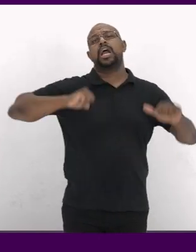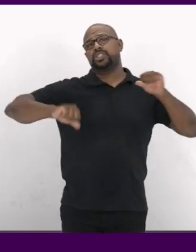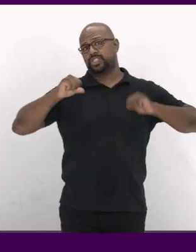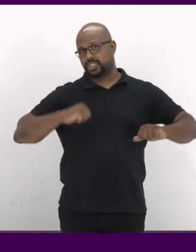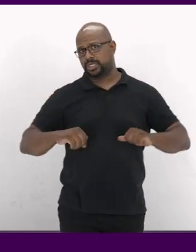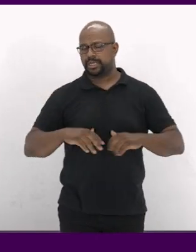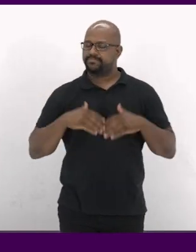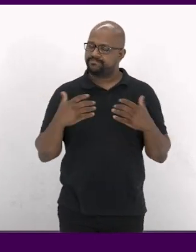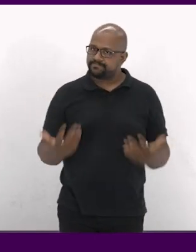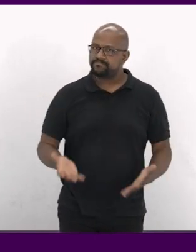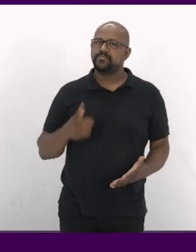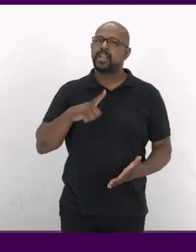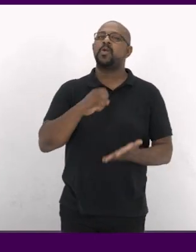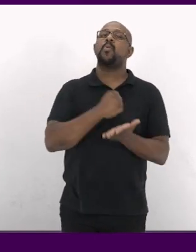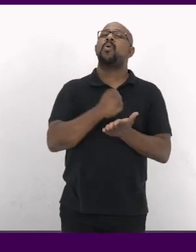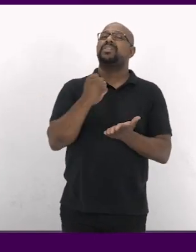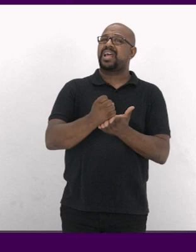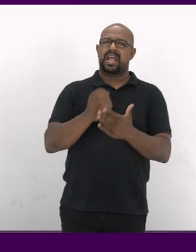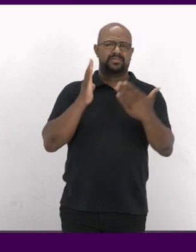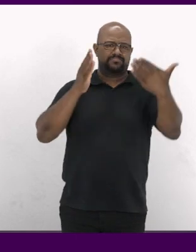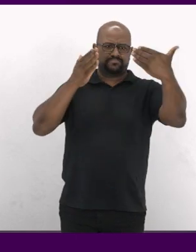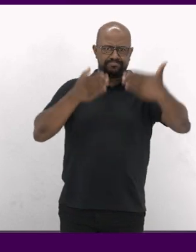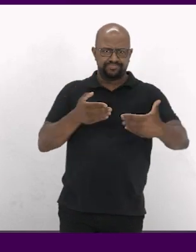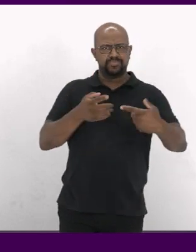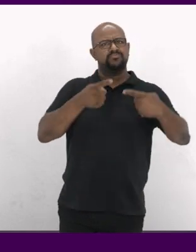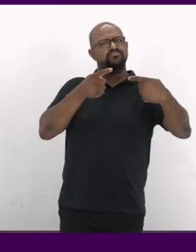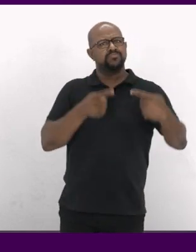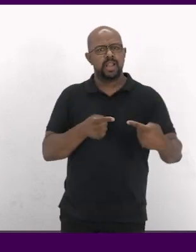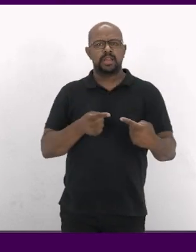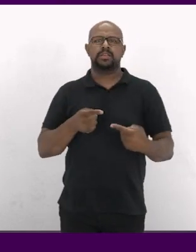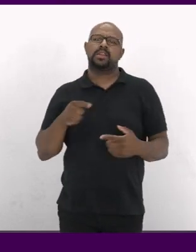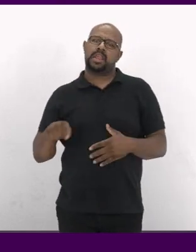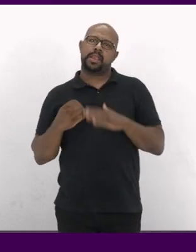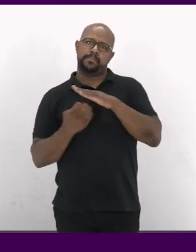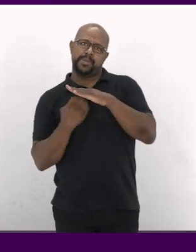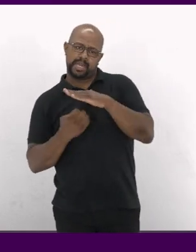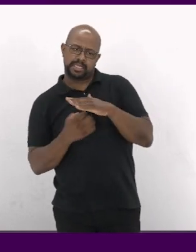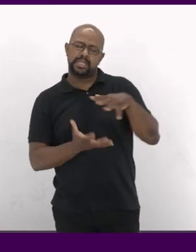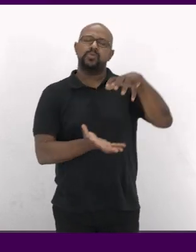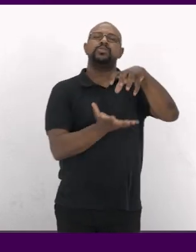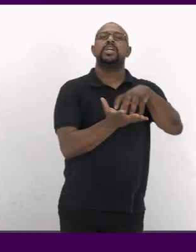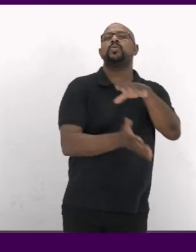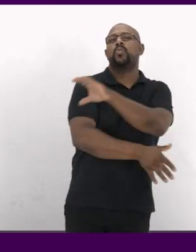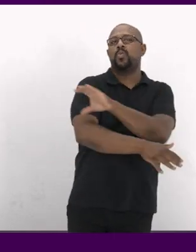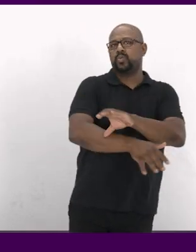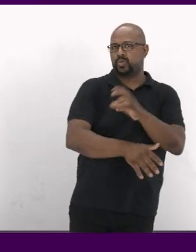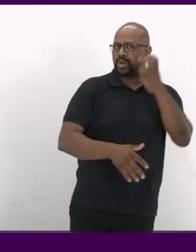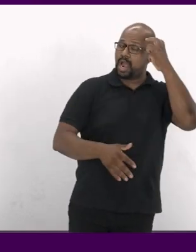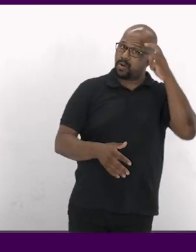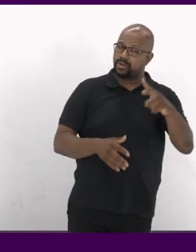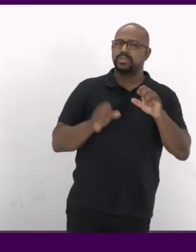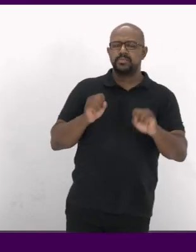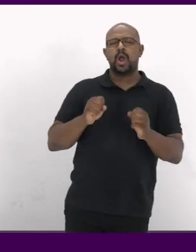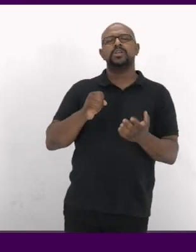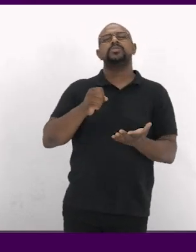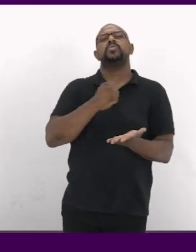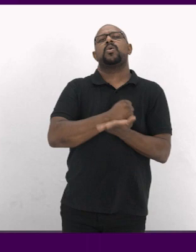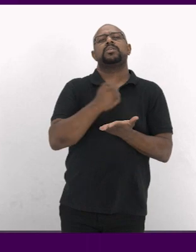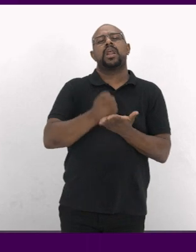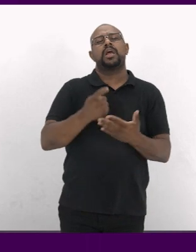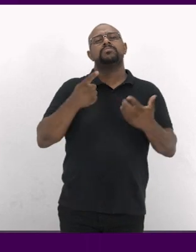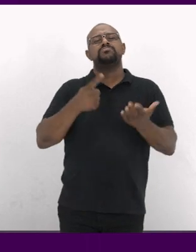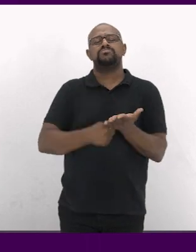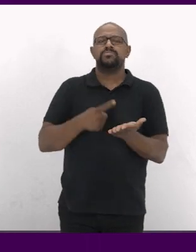artista. Nesse caso, existe um contrato direto entre o patrocinador e o centro cultural, por exemplo. Esse contrato pode